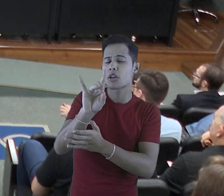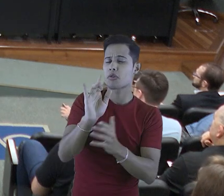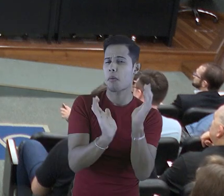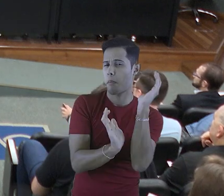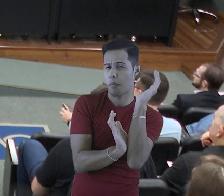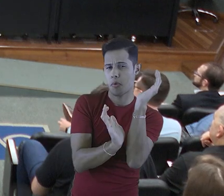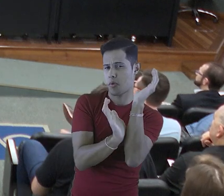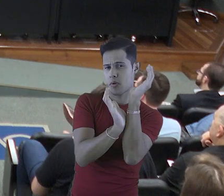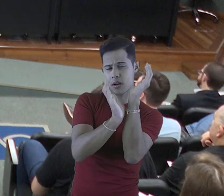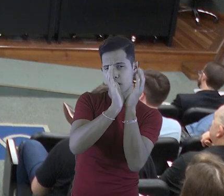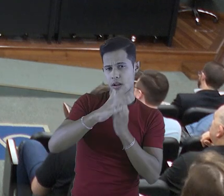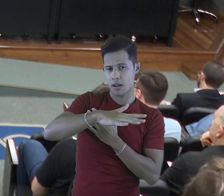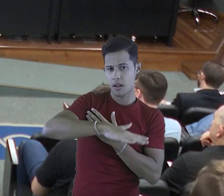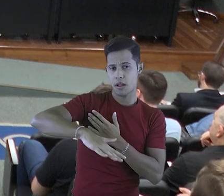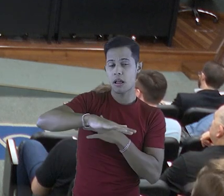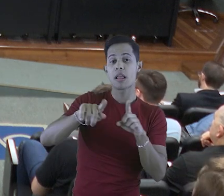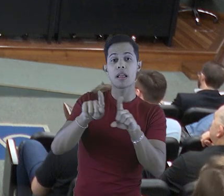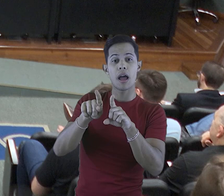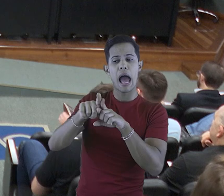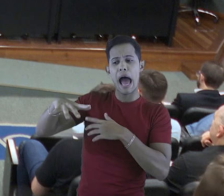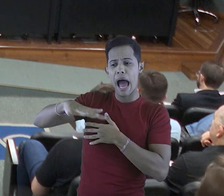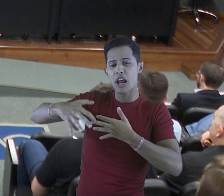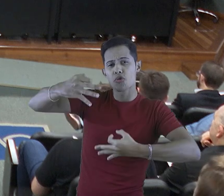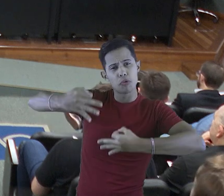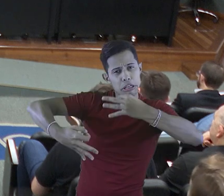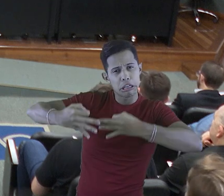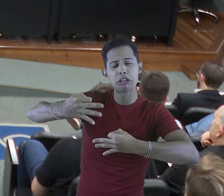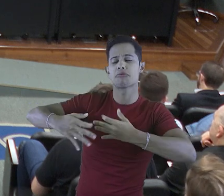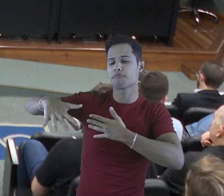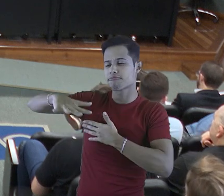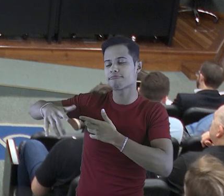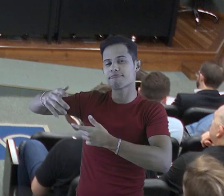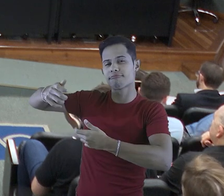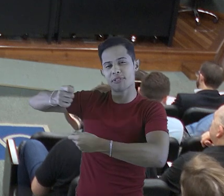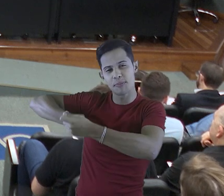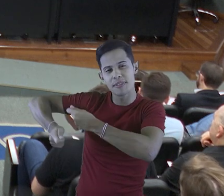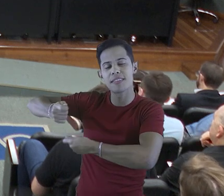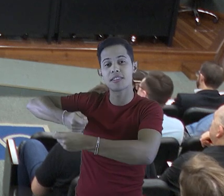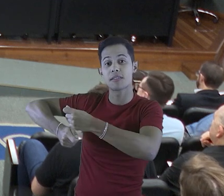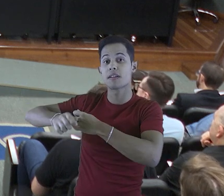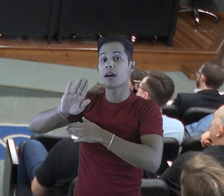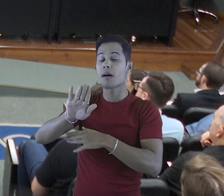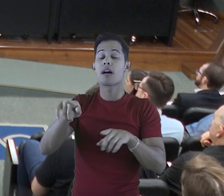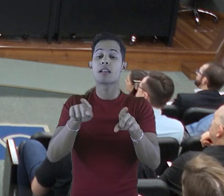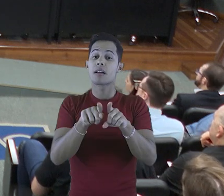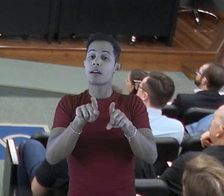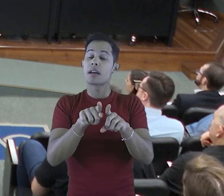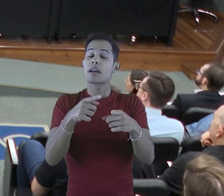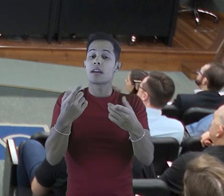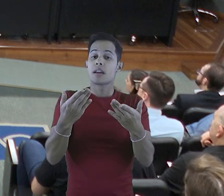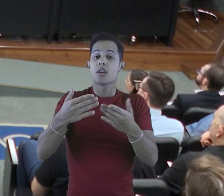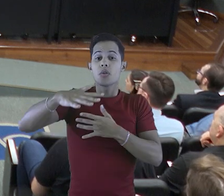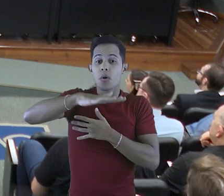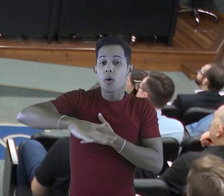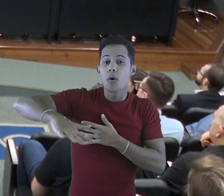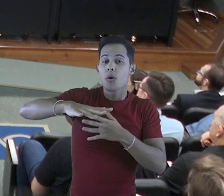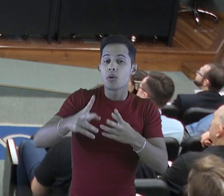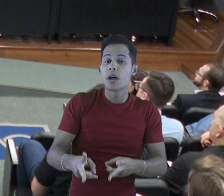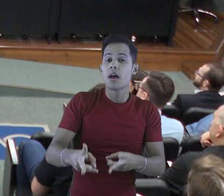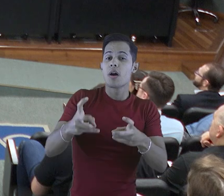burocráticos que envolvem o regime jurídico-administrativo, mas também, e muito porque, vocês vão perceber,